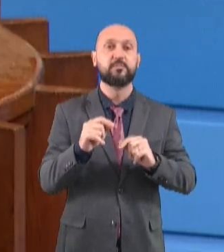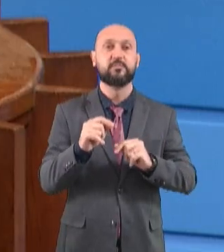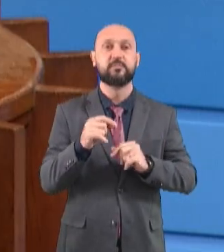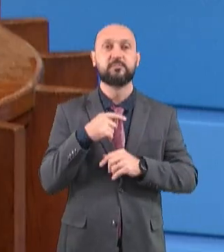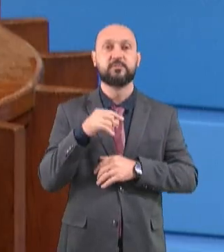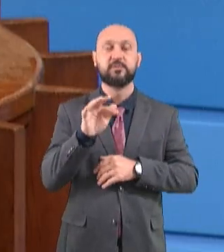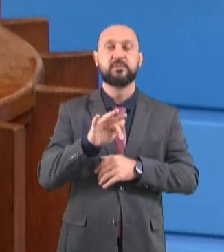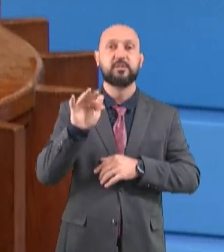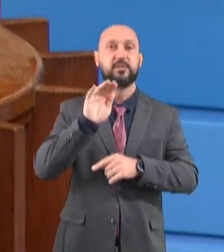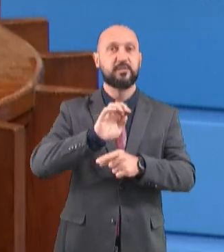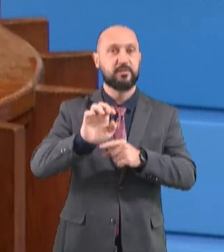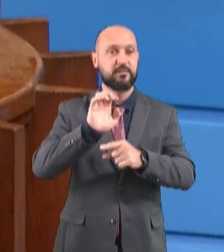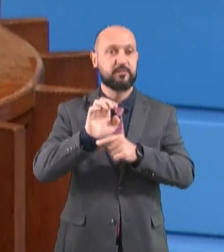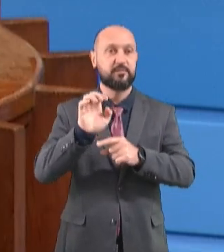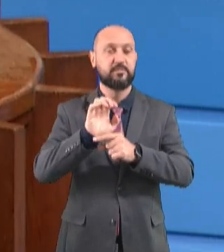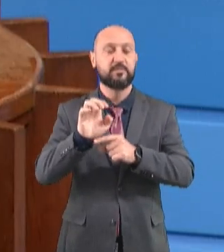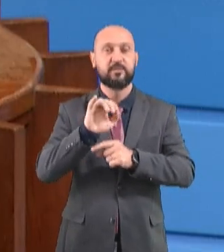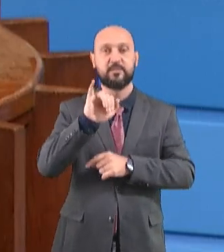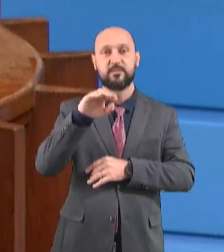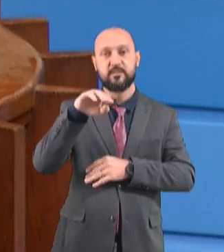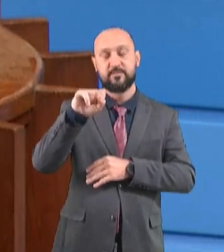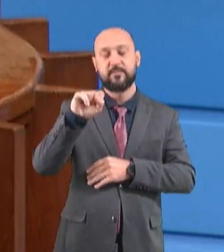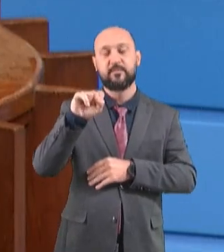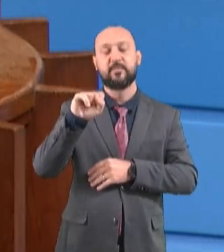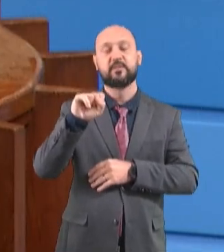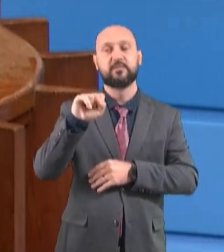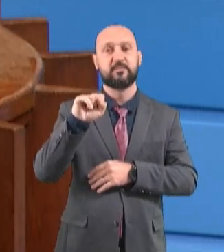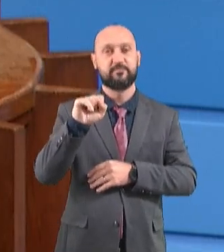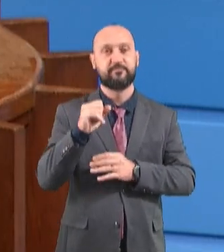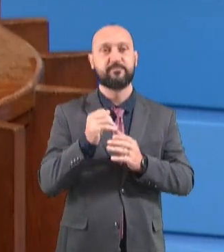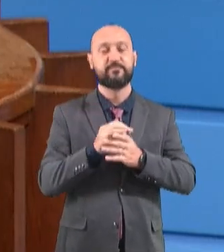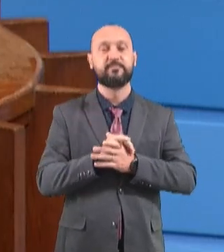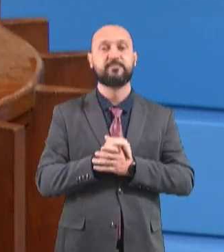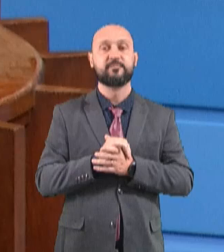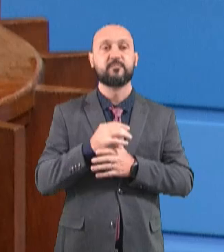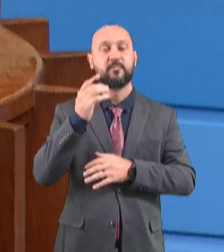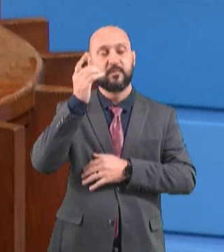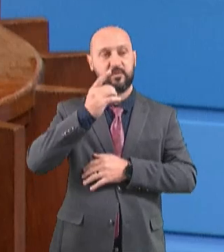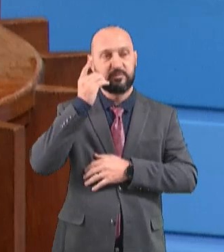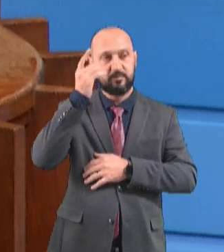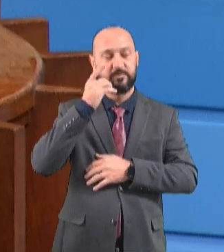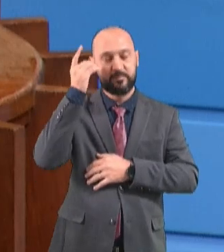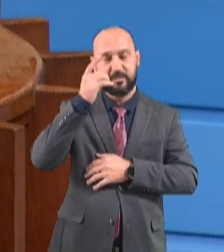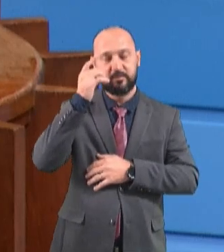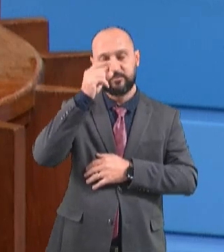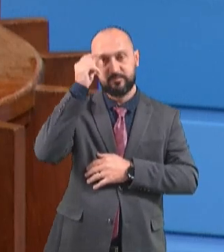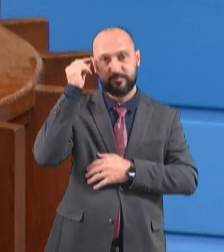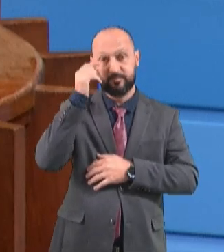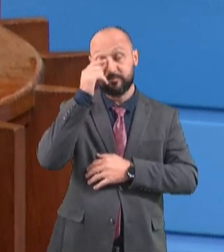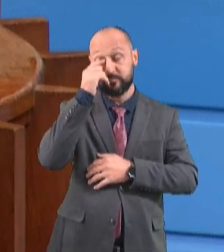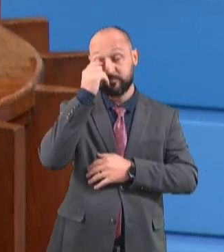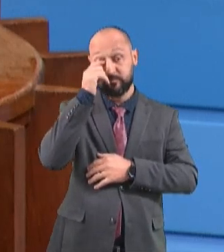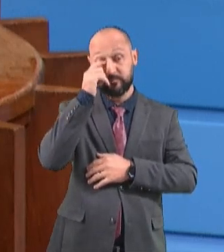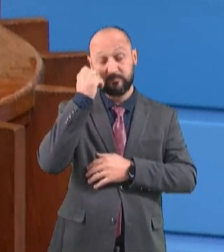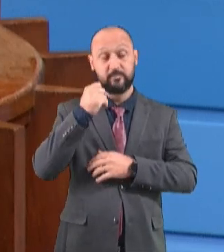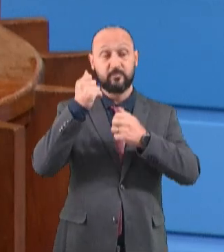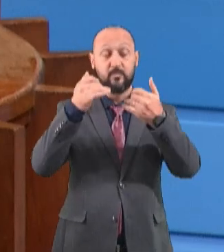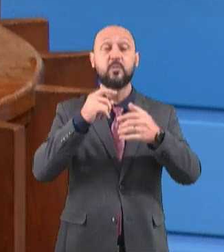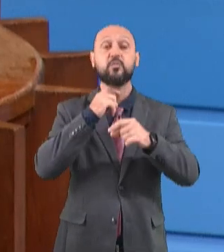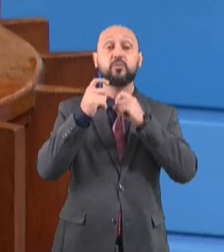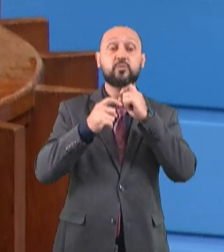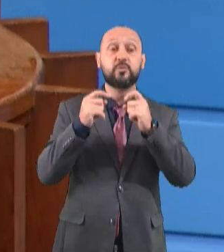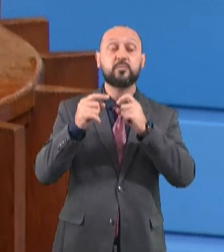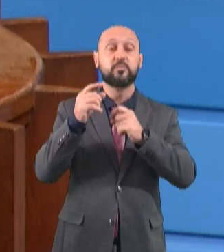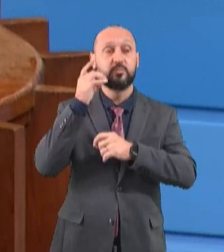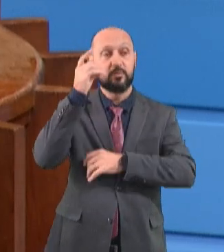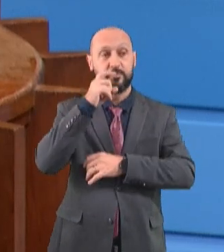tributos estaduais, do ICMS principalmente. E deputado Zé Teixeira, depois de esclarecida a dúvida do